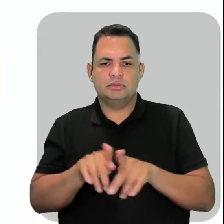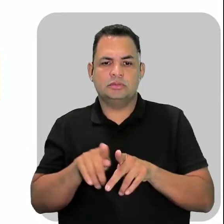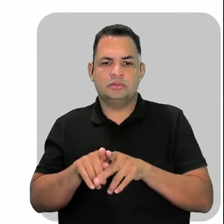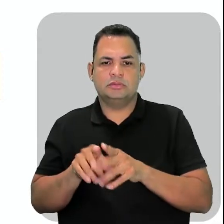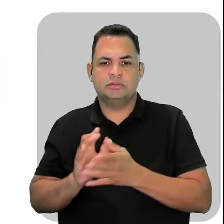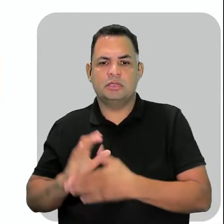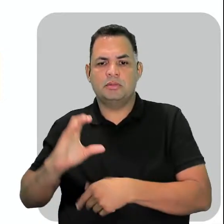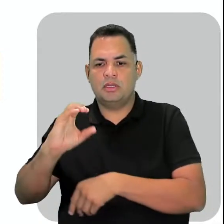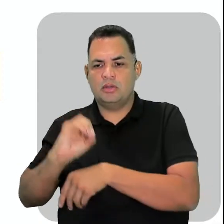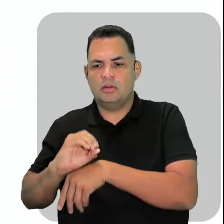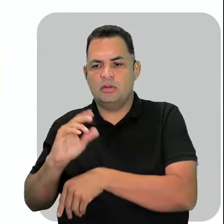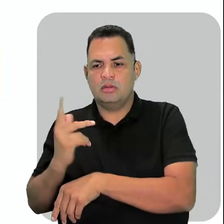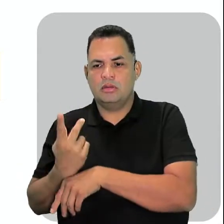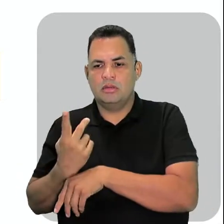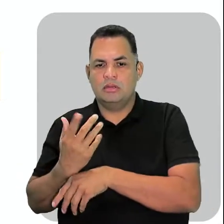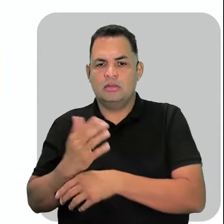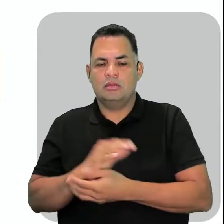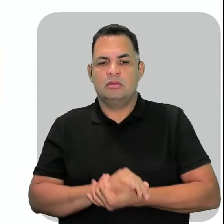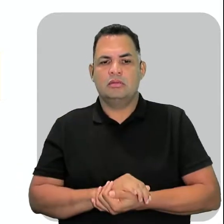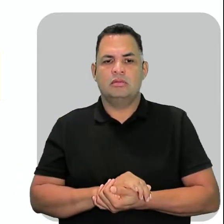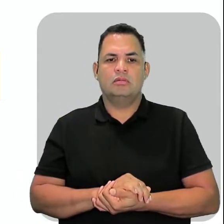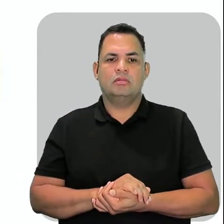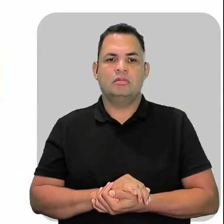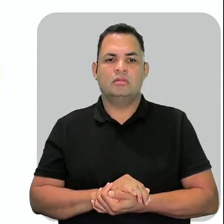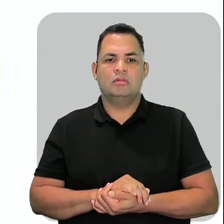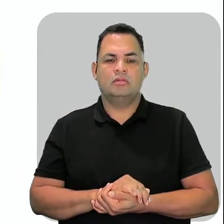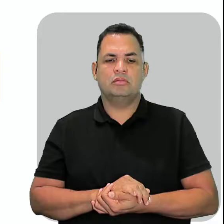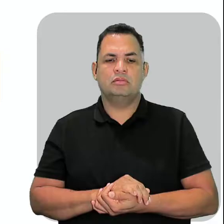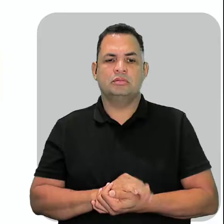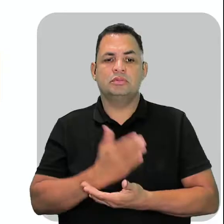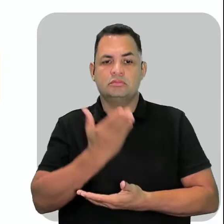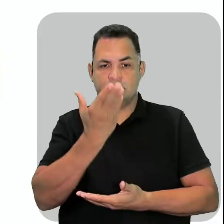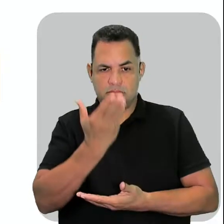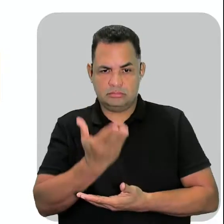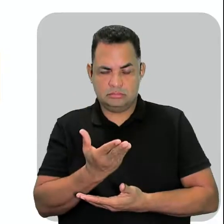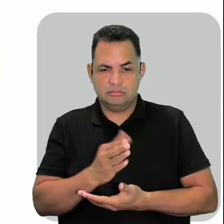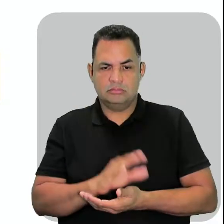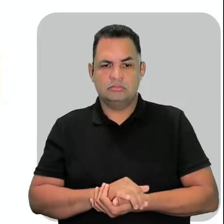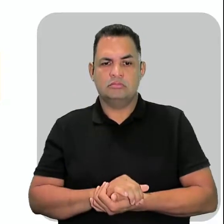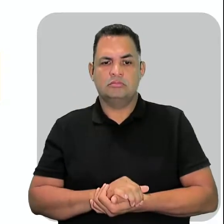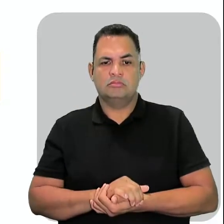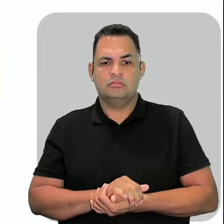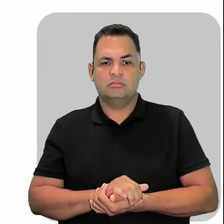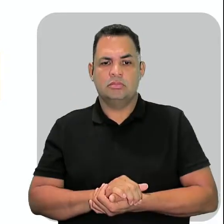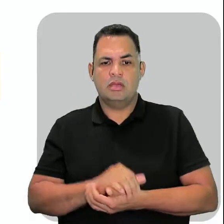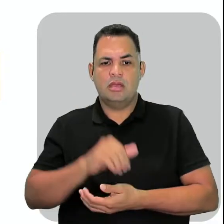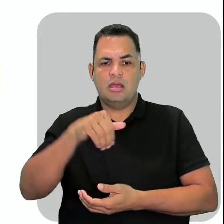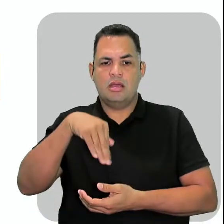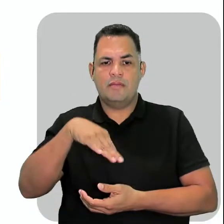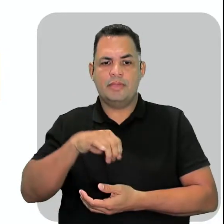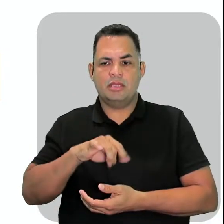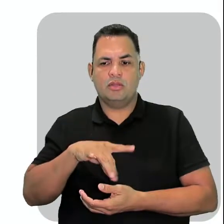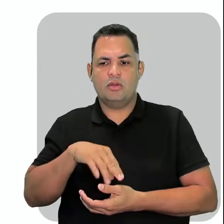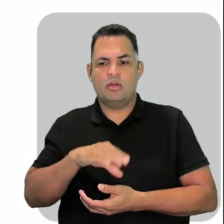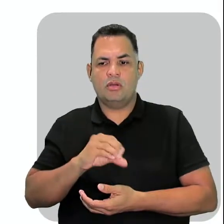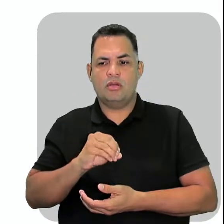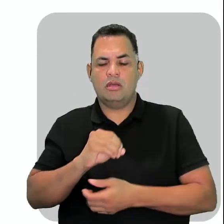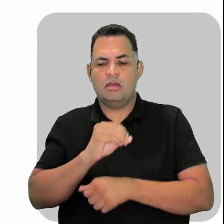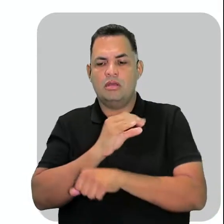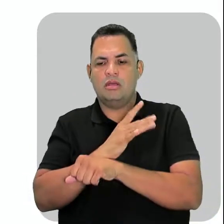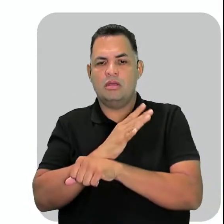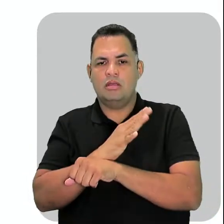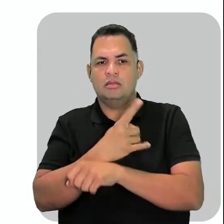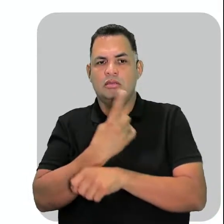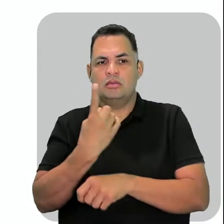grupo carboxílico. E aí eu estou diante de um aminoácido. Eu separei alguns